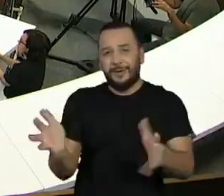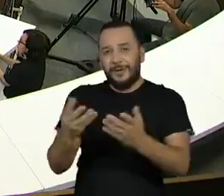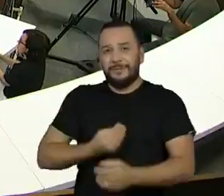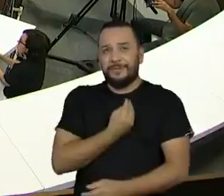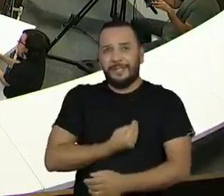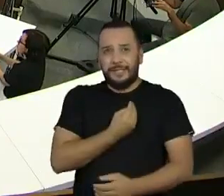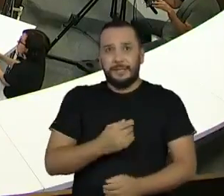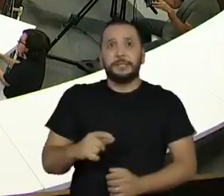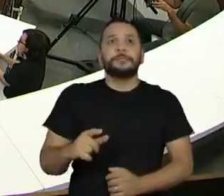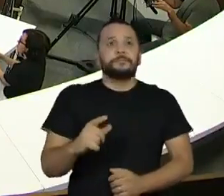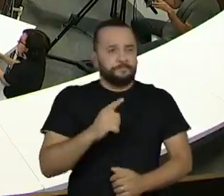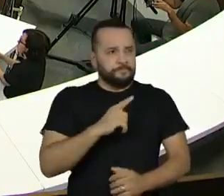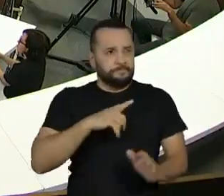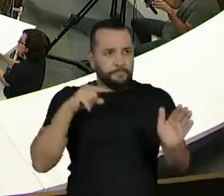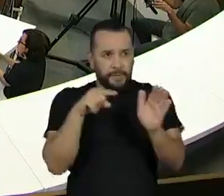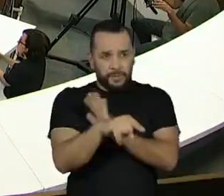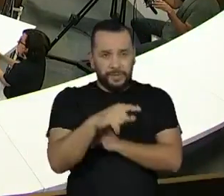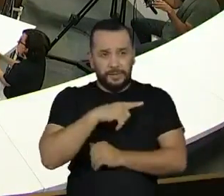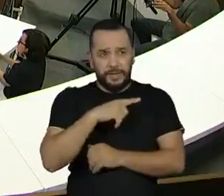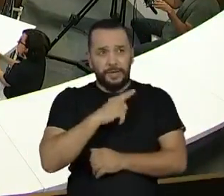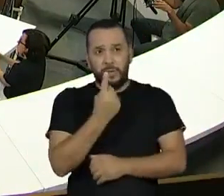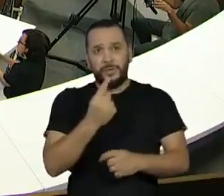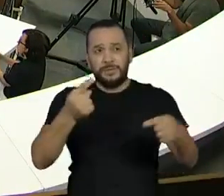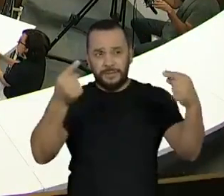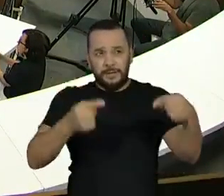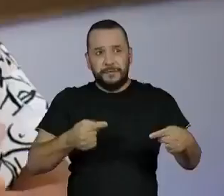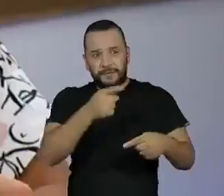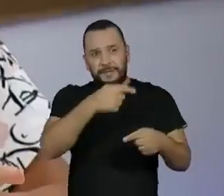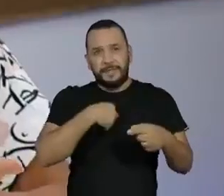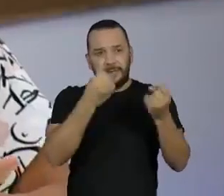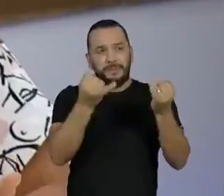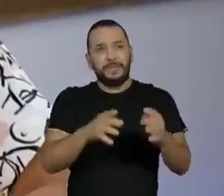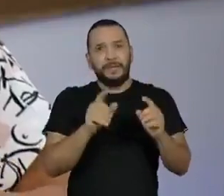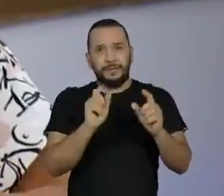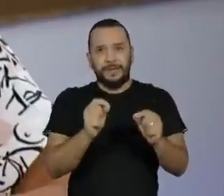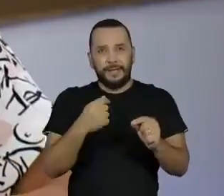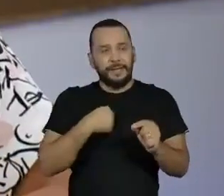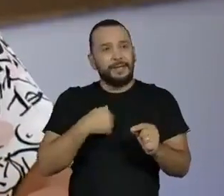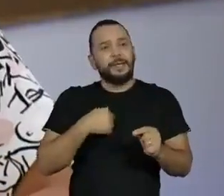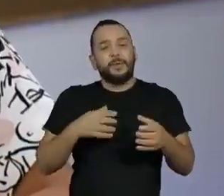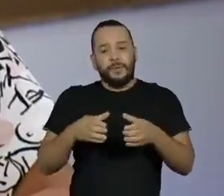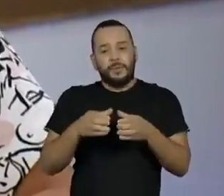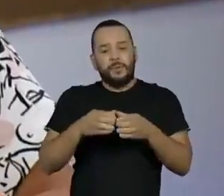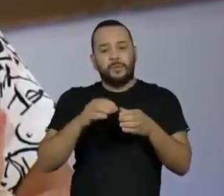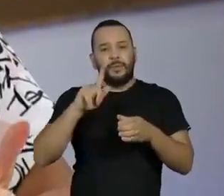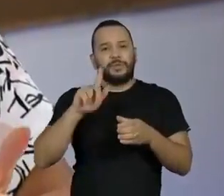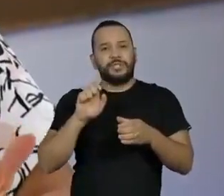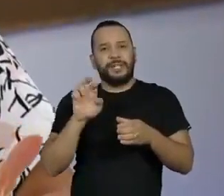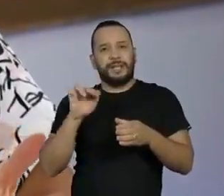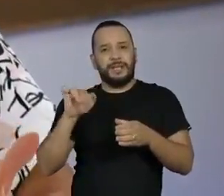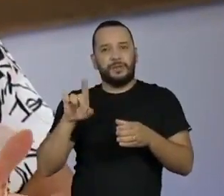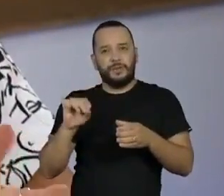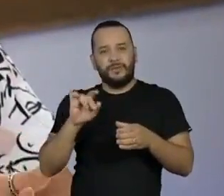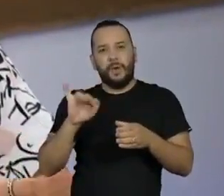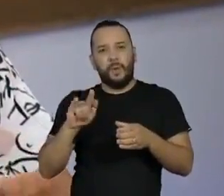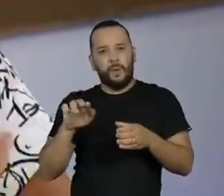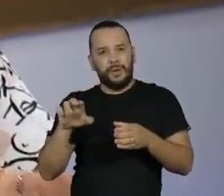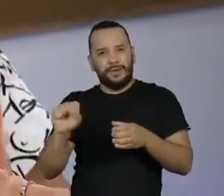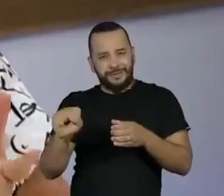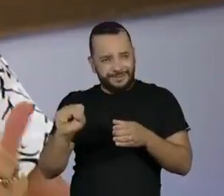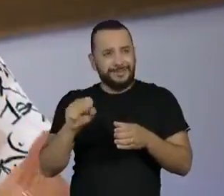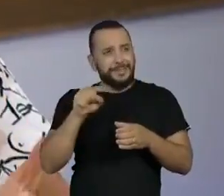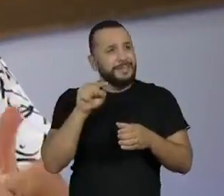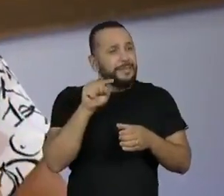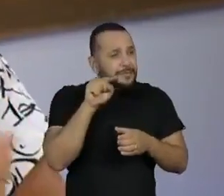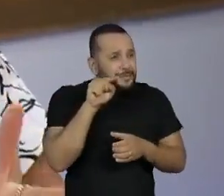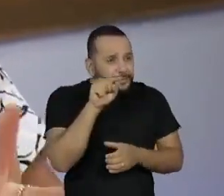Um desafio que você, acho que você fala bastante, né, nas suas falas sobre a Gerando Falcões, foi aprender a parte de gestão, né?